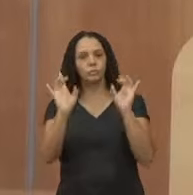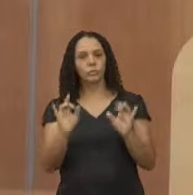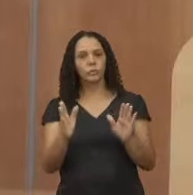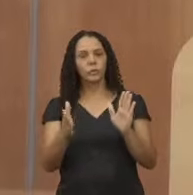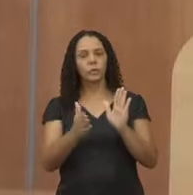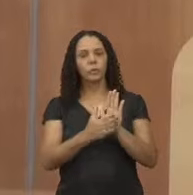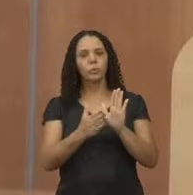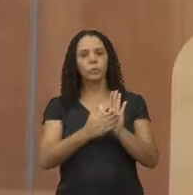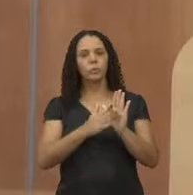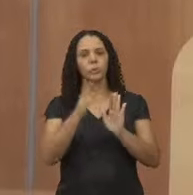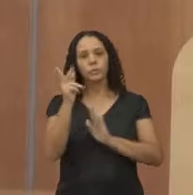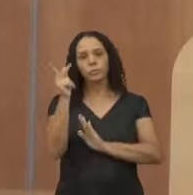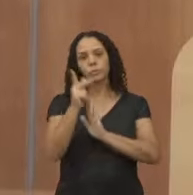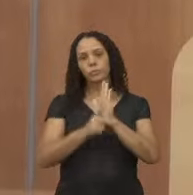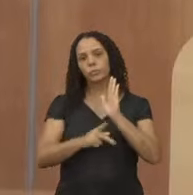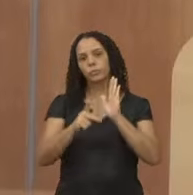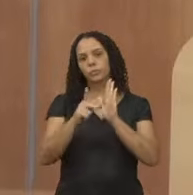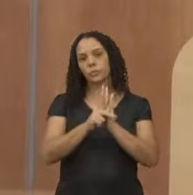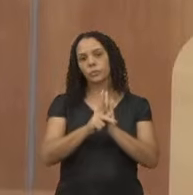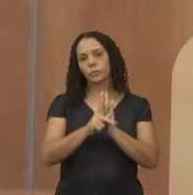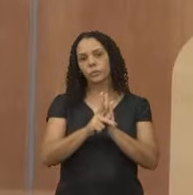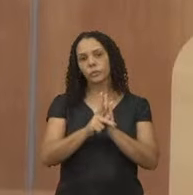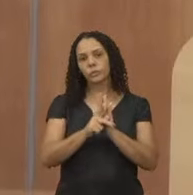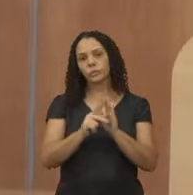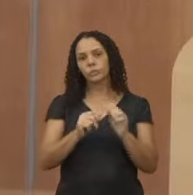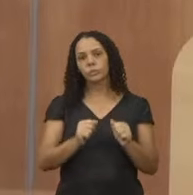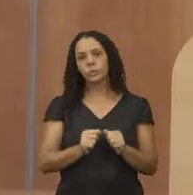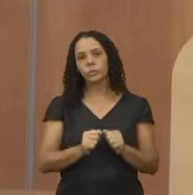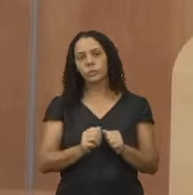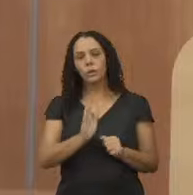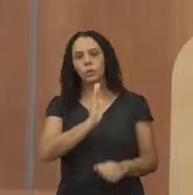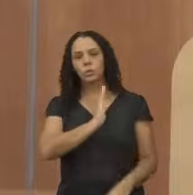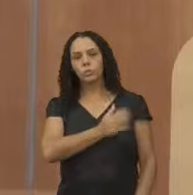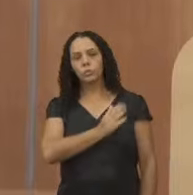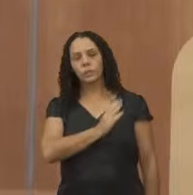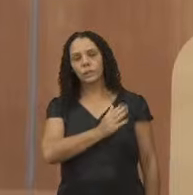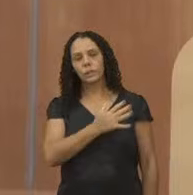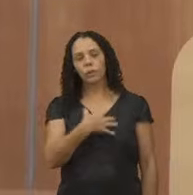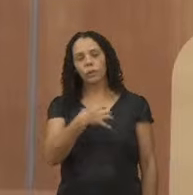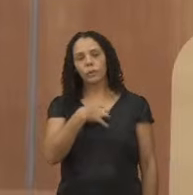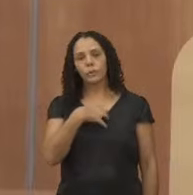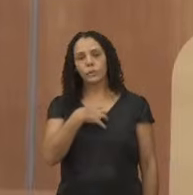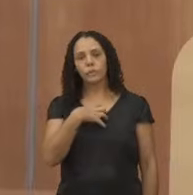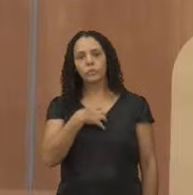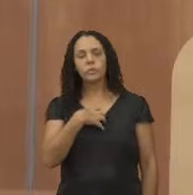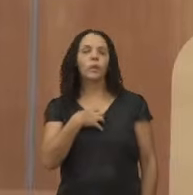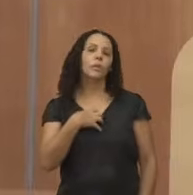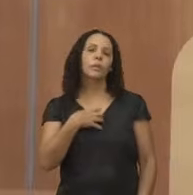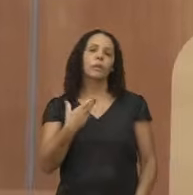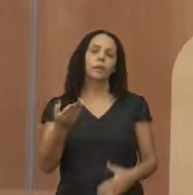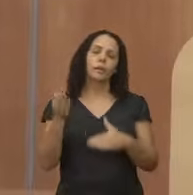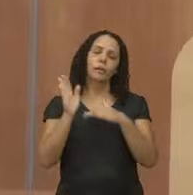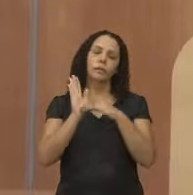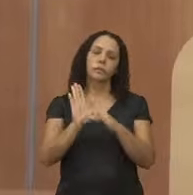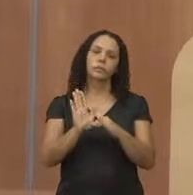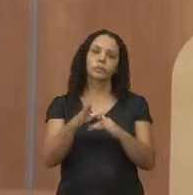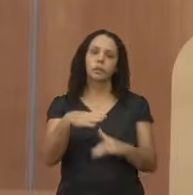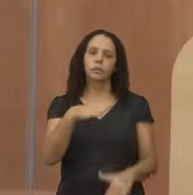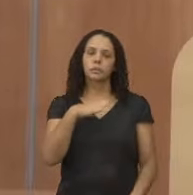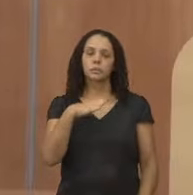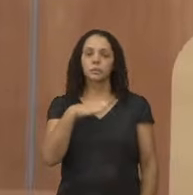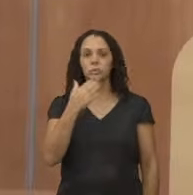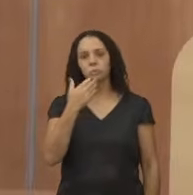um projeto que, lá no fundo do meu coração, veio para que a gente pudesse deixar a cidade mais